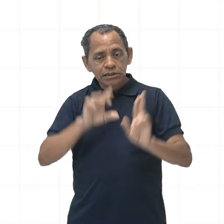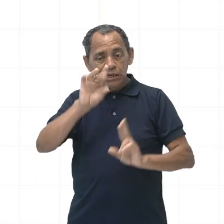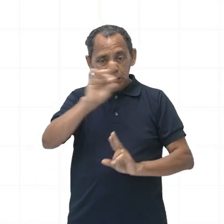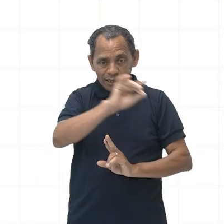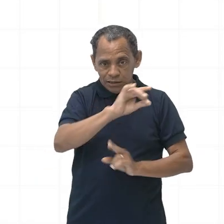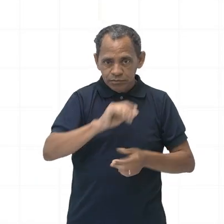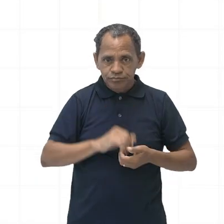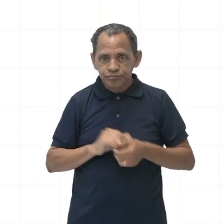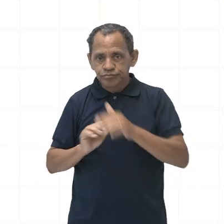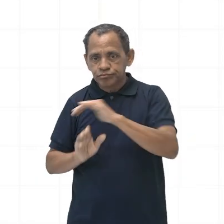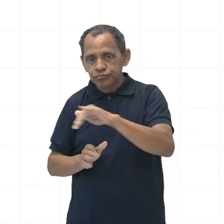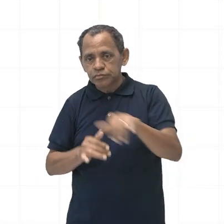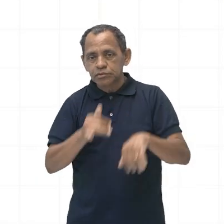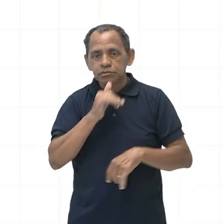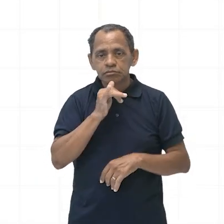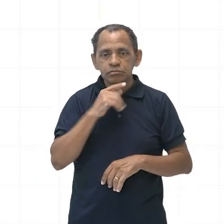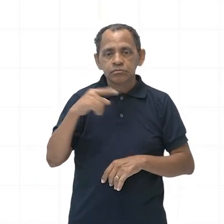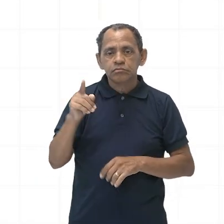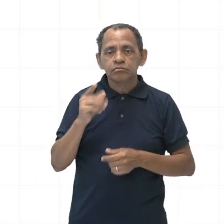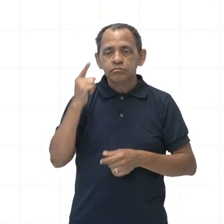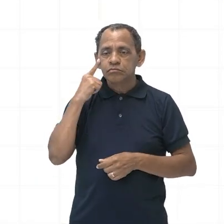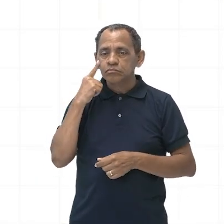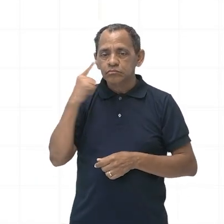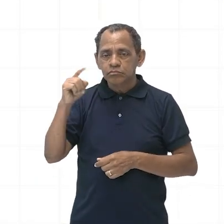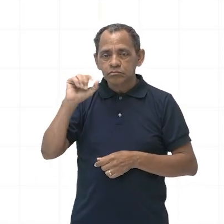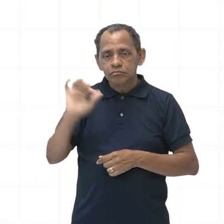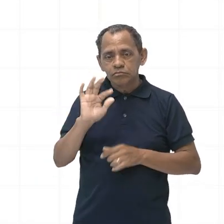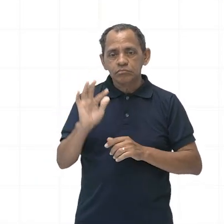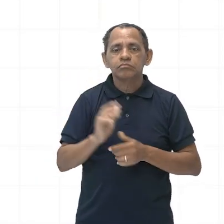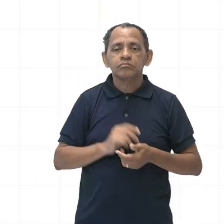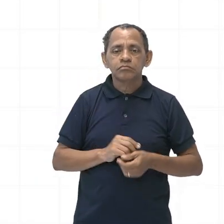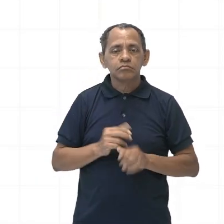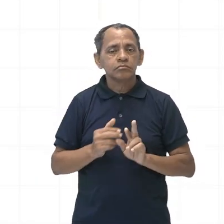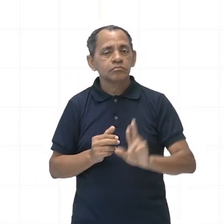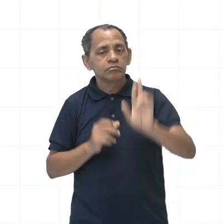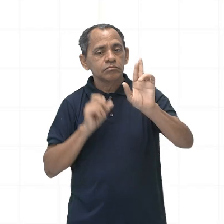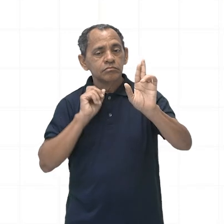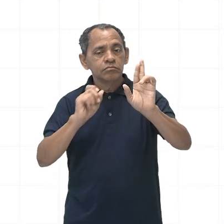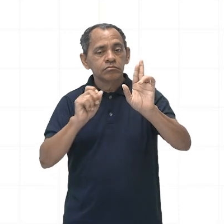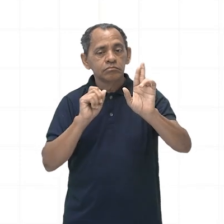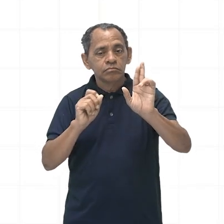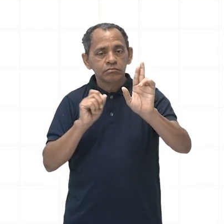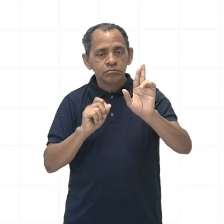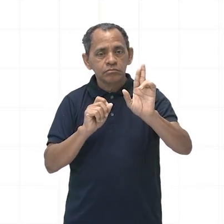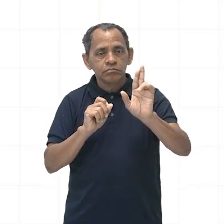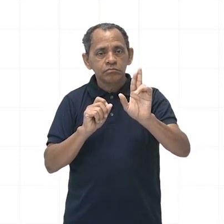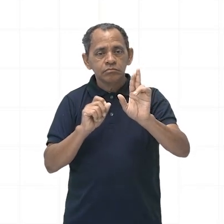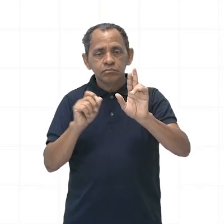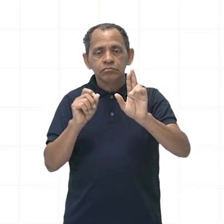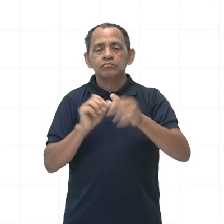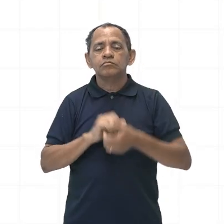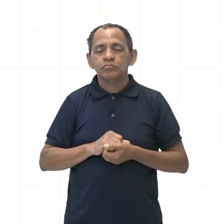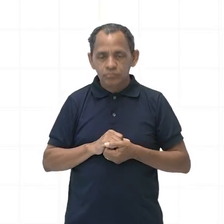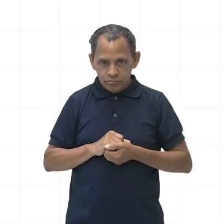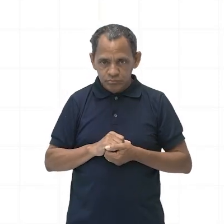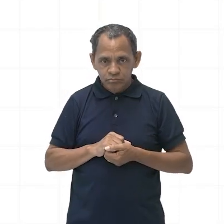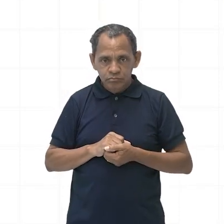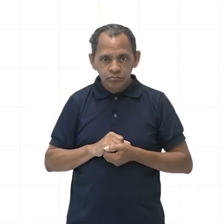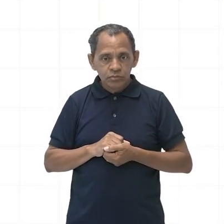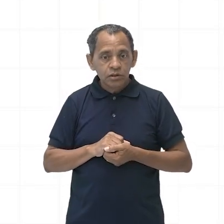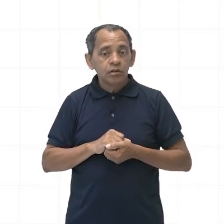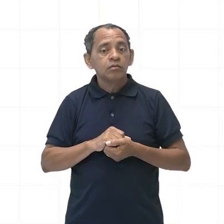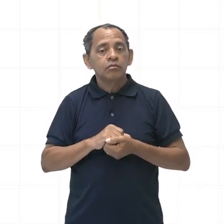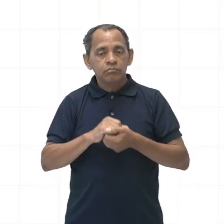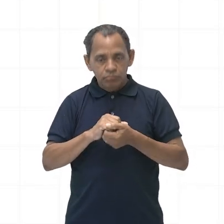exemplo. A figura a seguir representa um dos trechos da prova prática